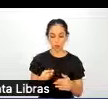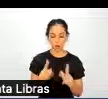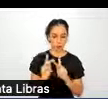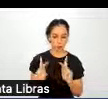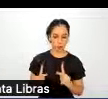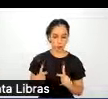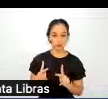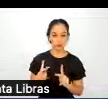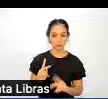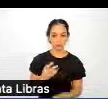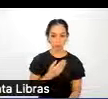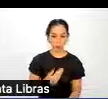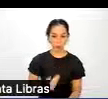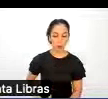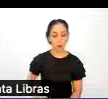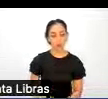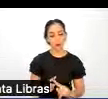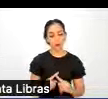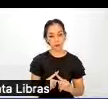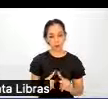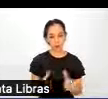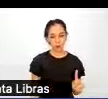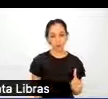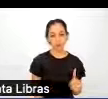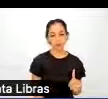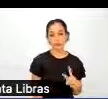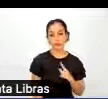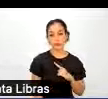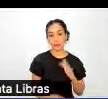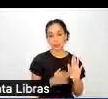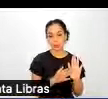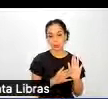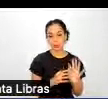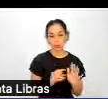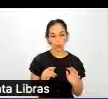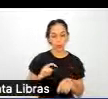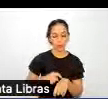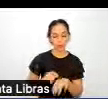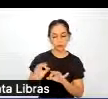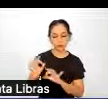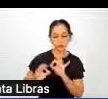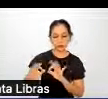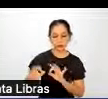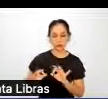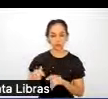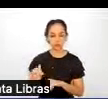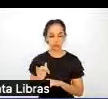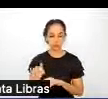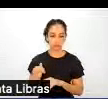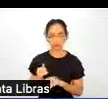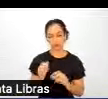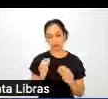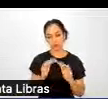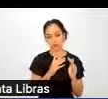público, mas, ao mesmo tempo, propunha vários momentos de articulação, inclusive com instituições de ensino, na fase de